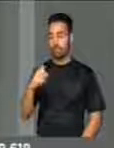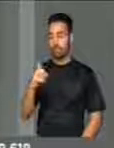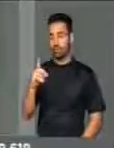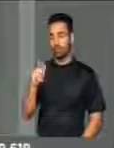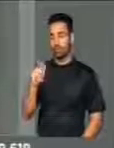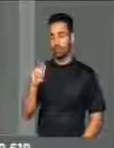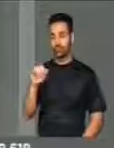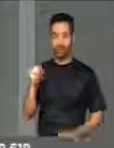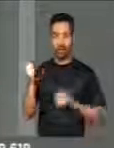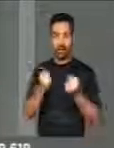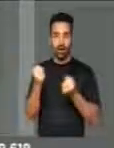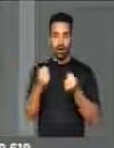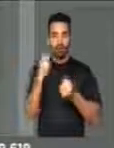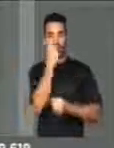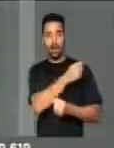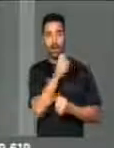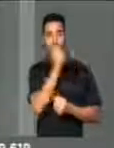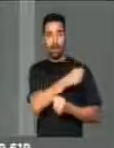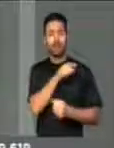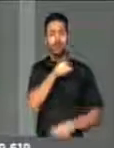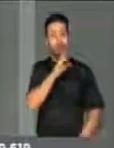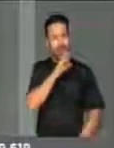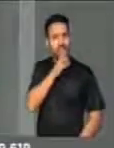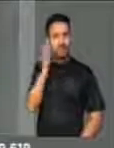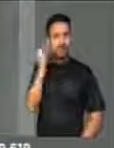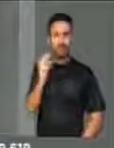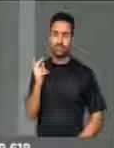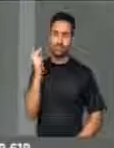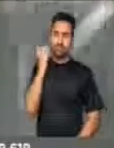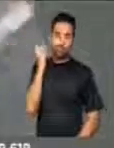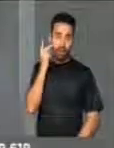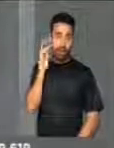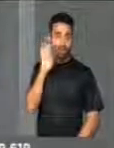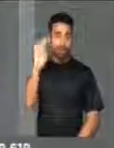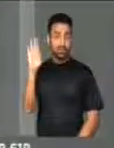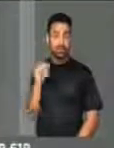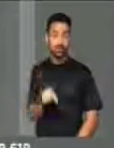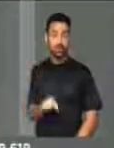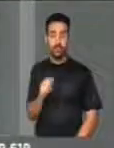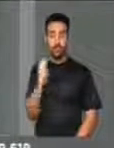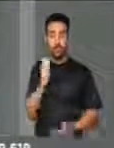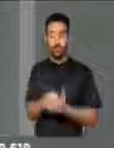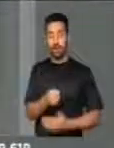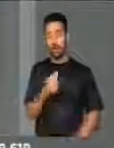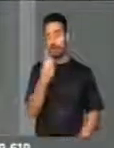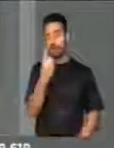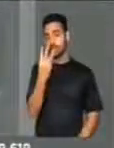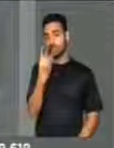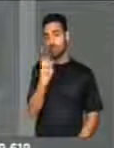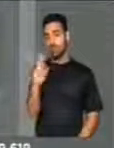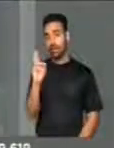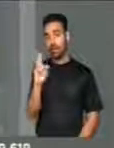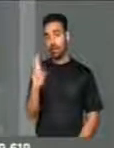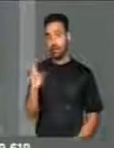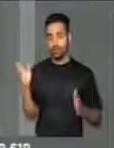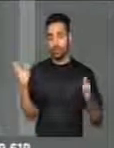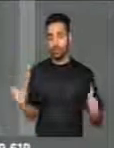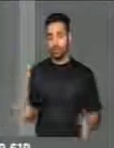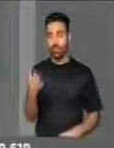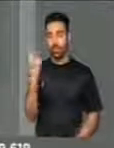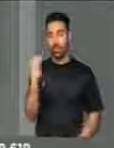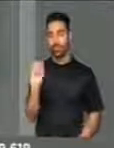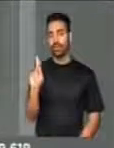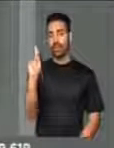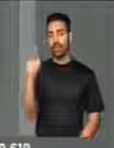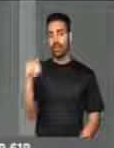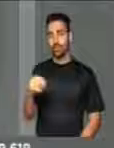nós conhecemos muito bem no estado de São Paulo, inclusive, se paga R$130 para andar 40 quilômetros, gasta-se